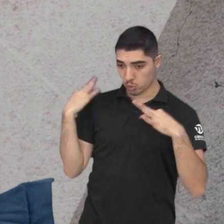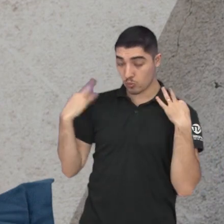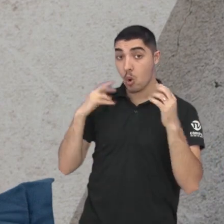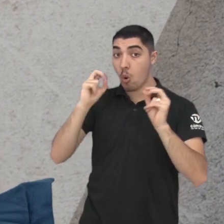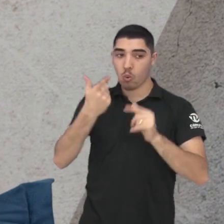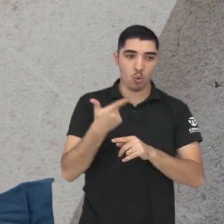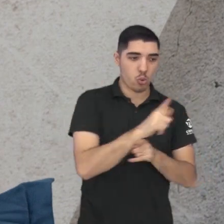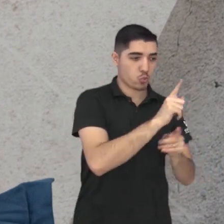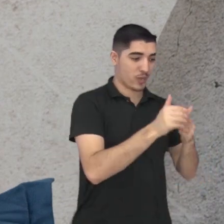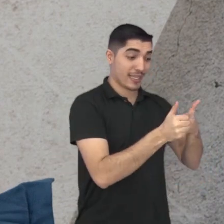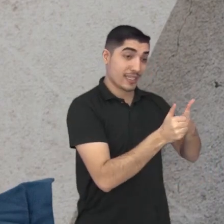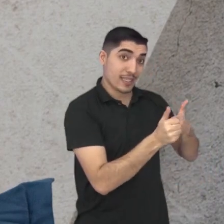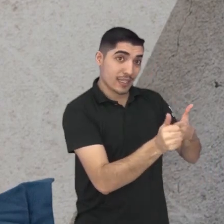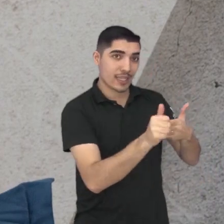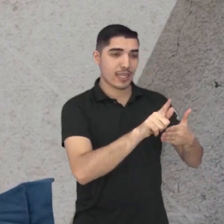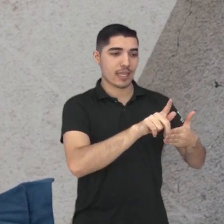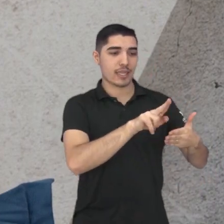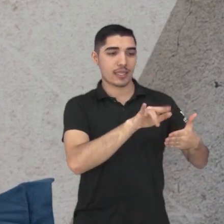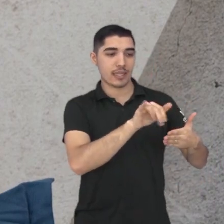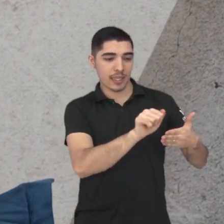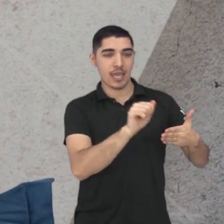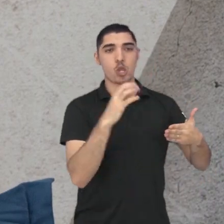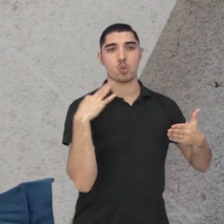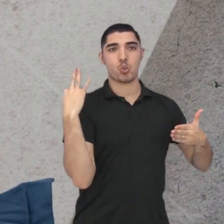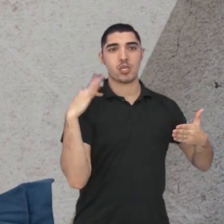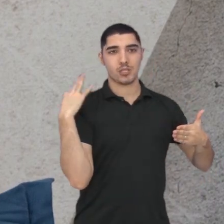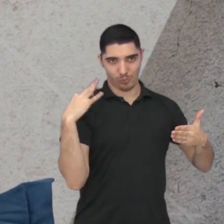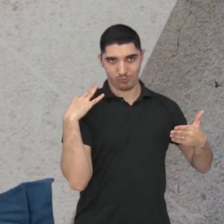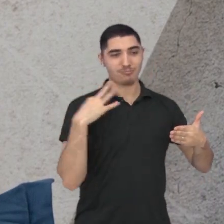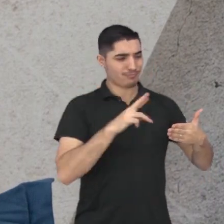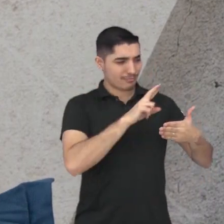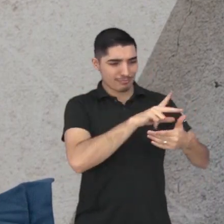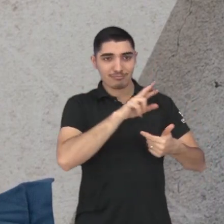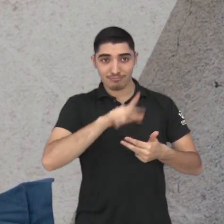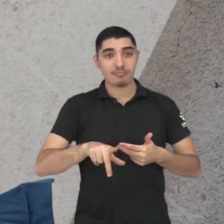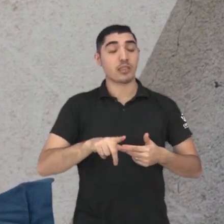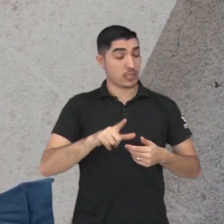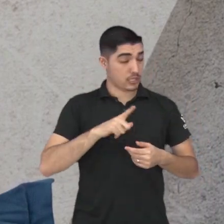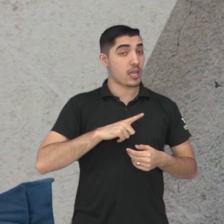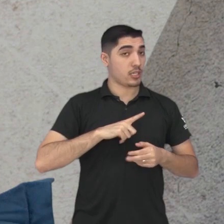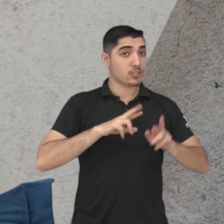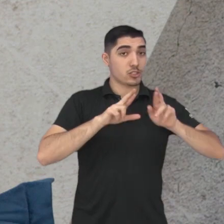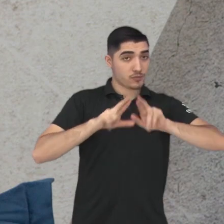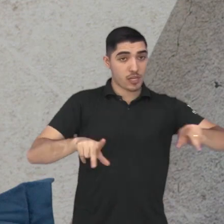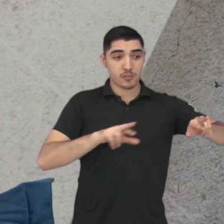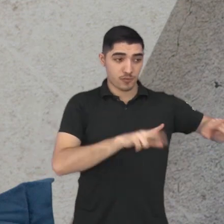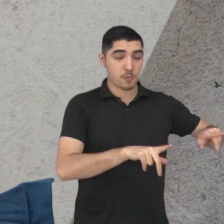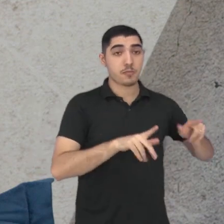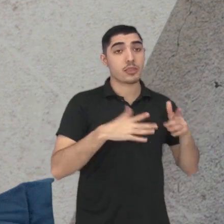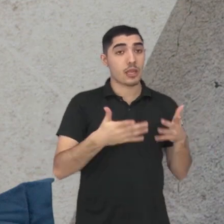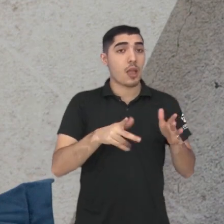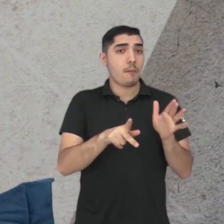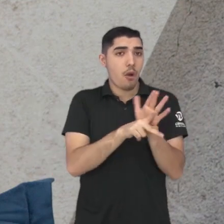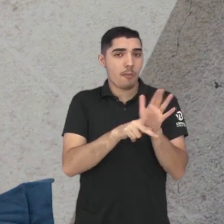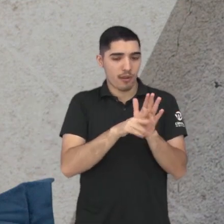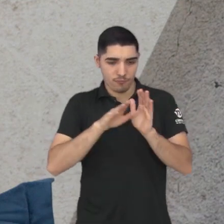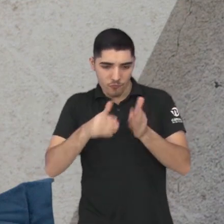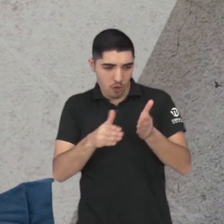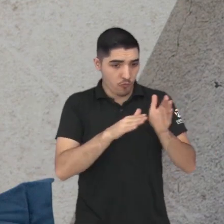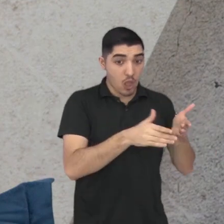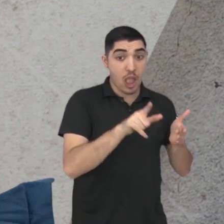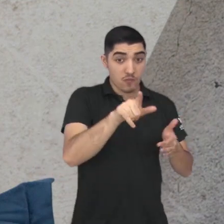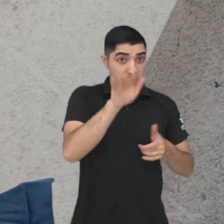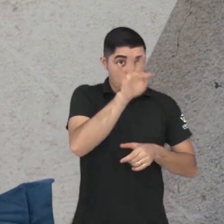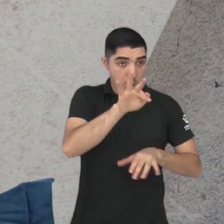de turismo, né? É muito importante para poder exercer essa parte, ter essa formação. Então, assim, tem essas especificações que depois,